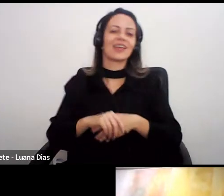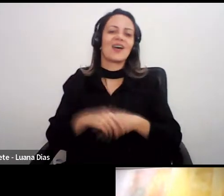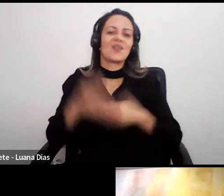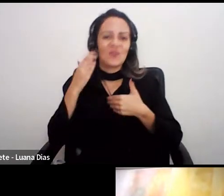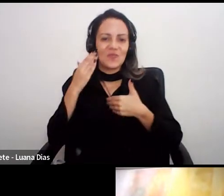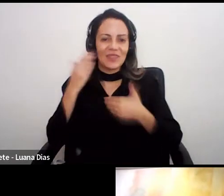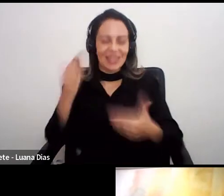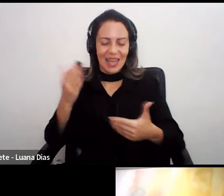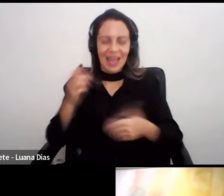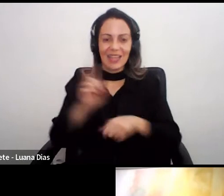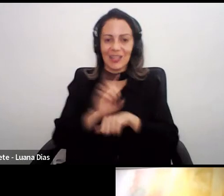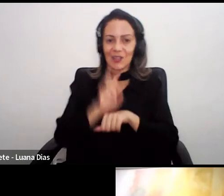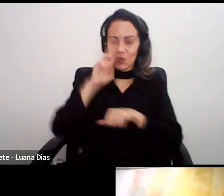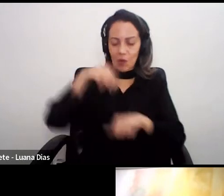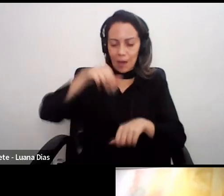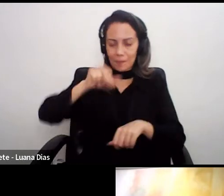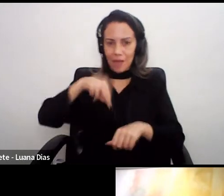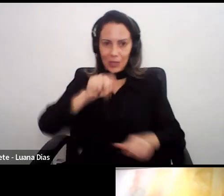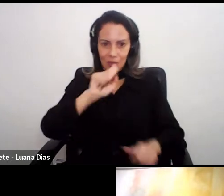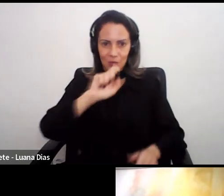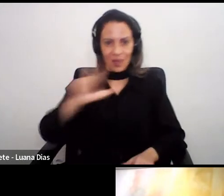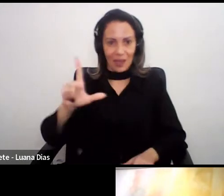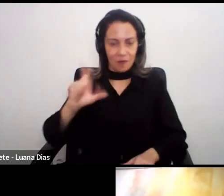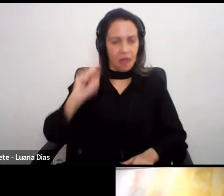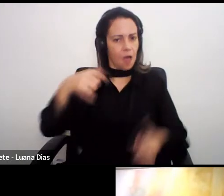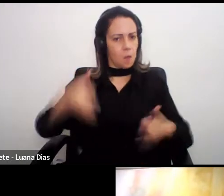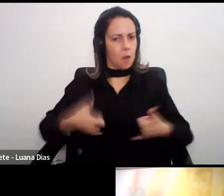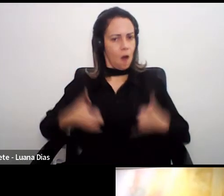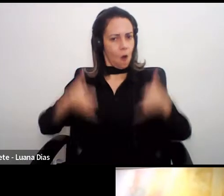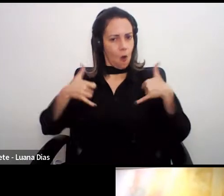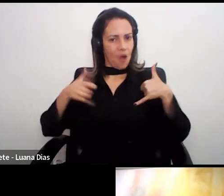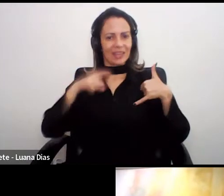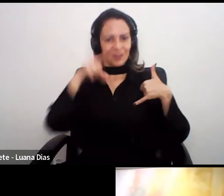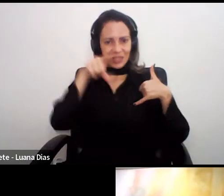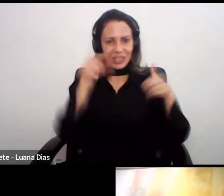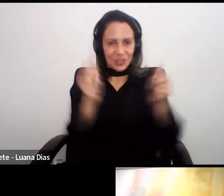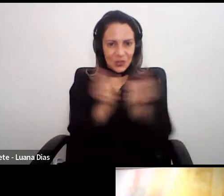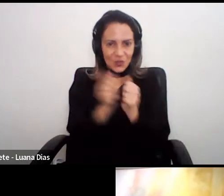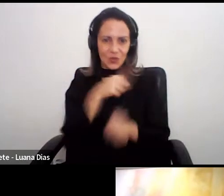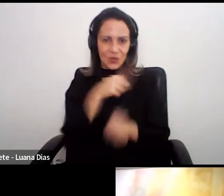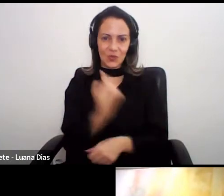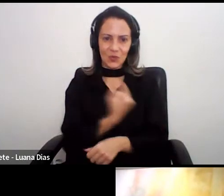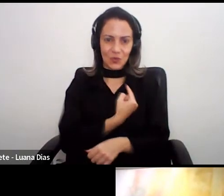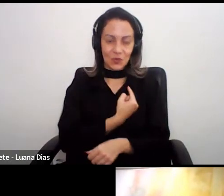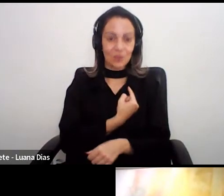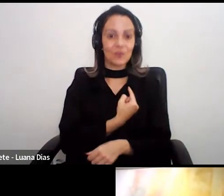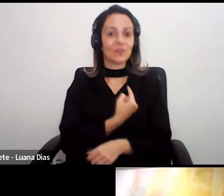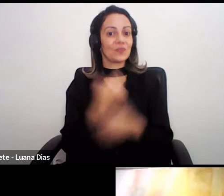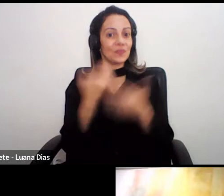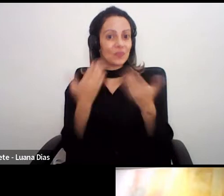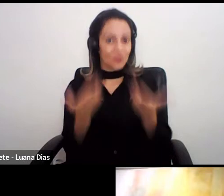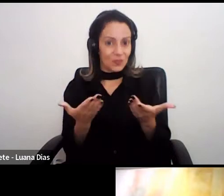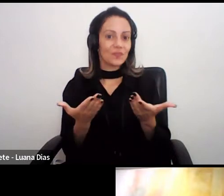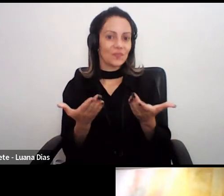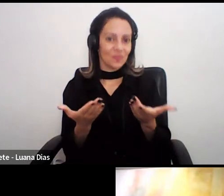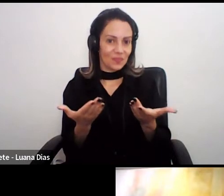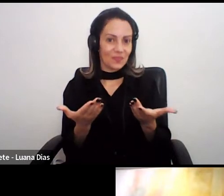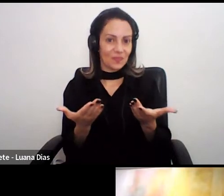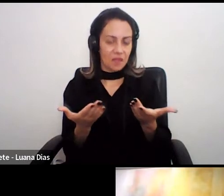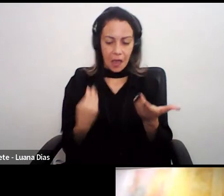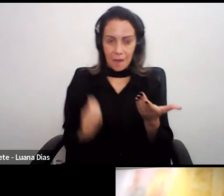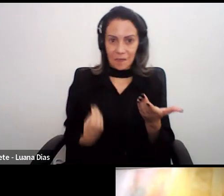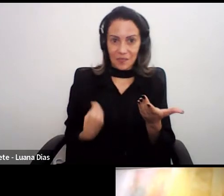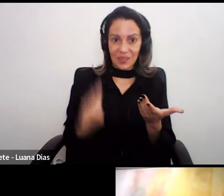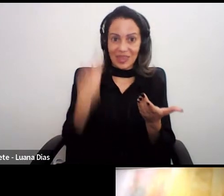Obrigado, Dr. Manuel. É um prazer e uma honra tê-lo aqui conosco. E justamente a presença